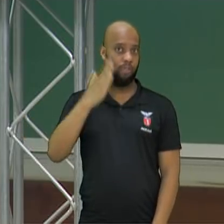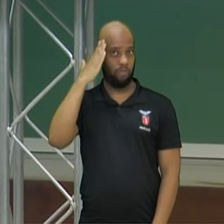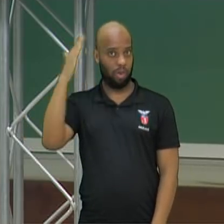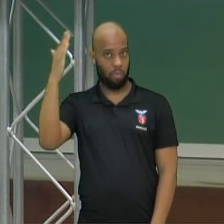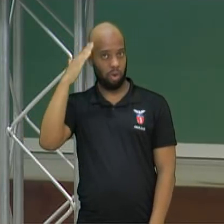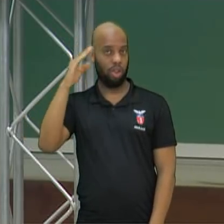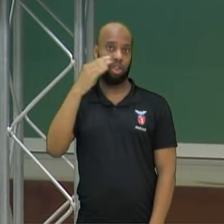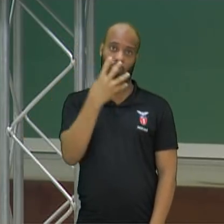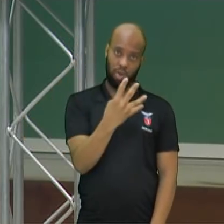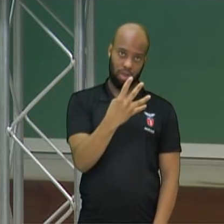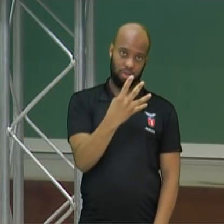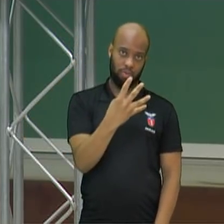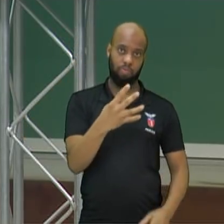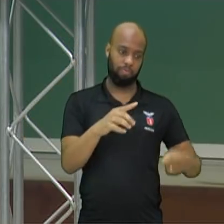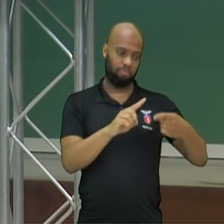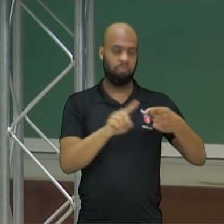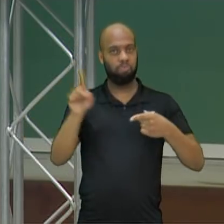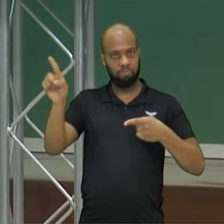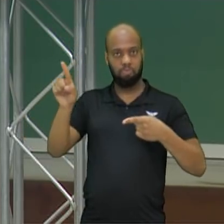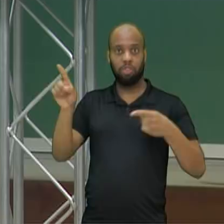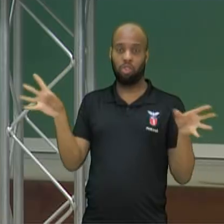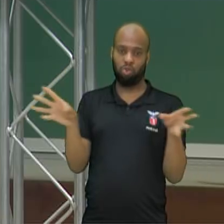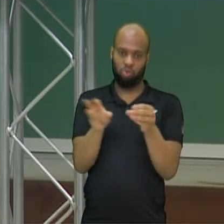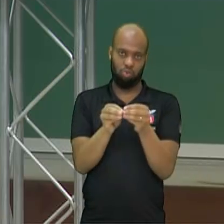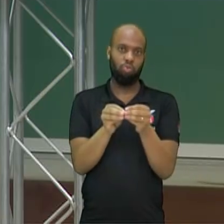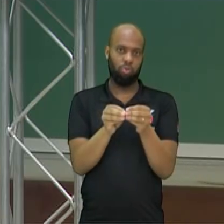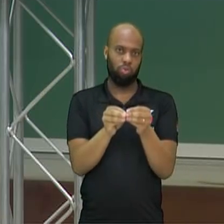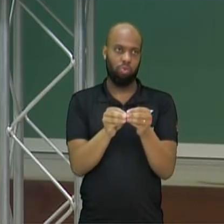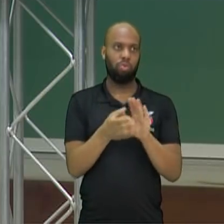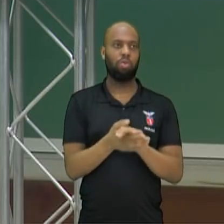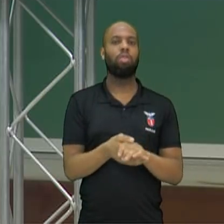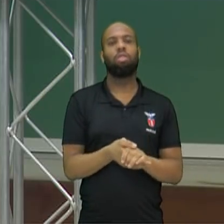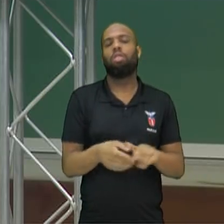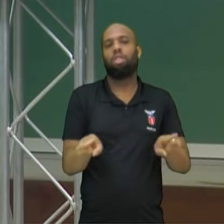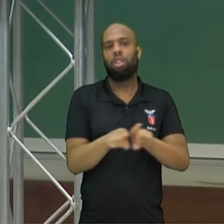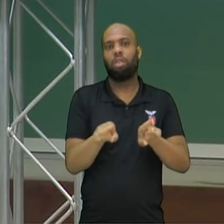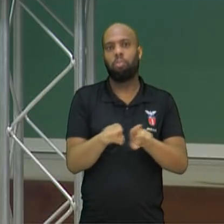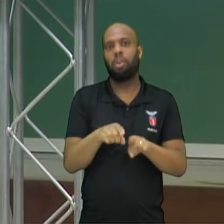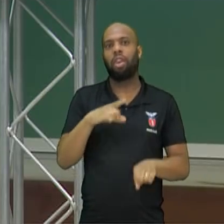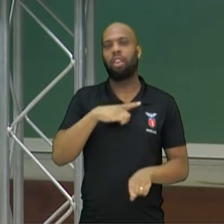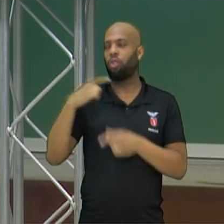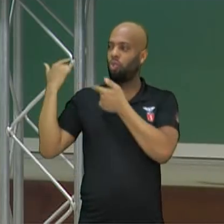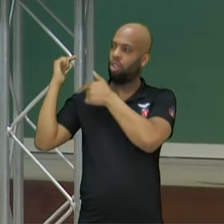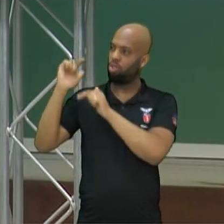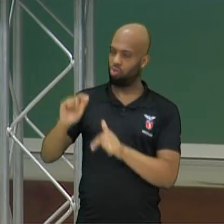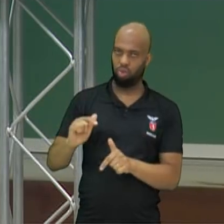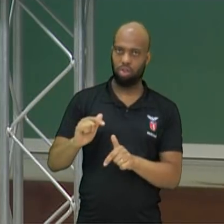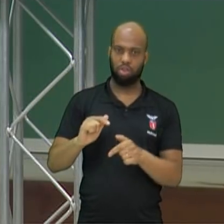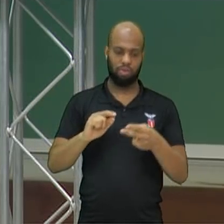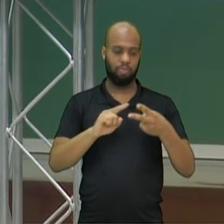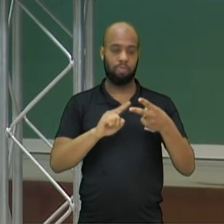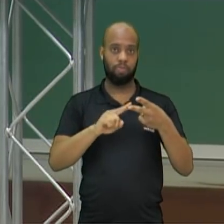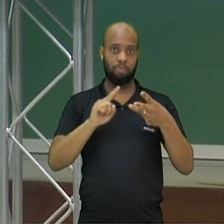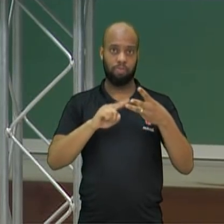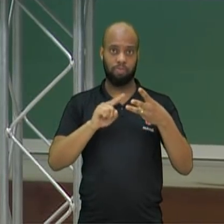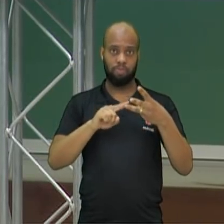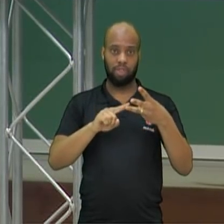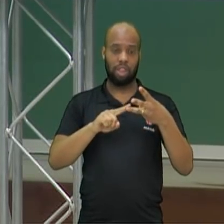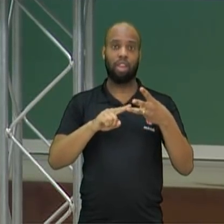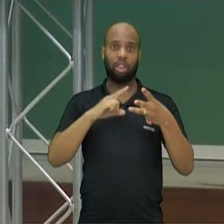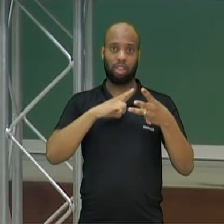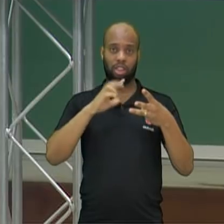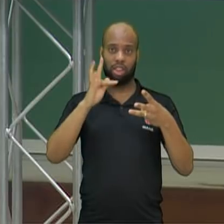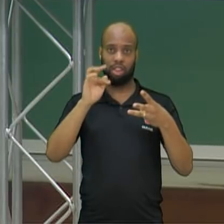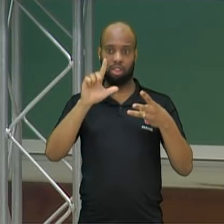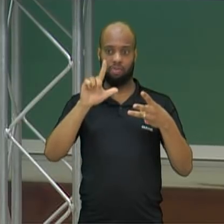são 4, né? Que uma é o resumo, né? O clássico também, o flash e a narrativa,